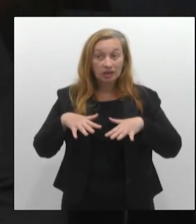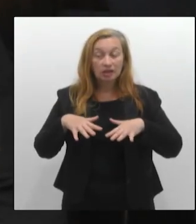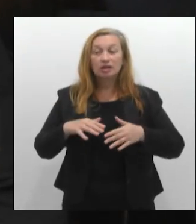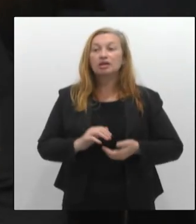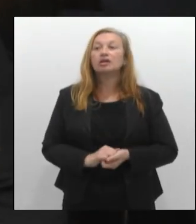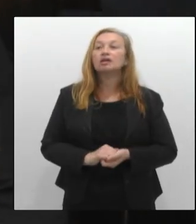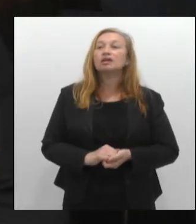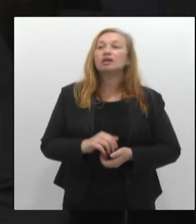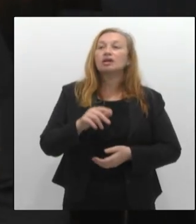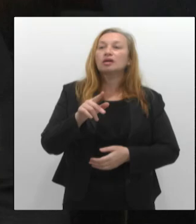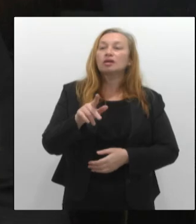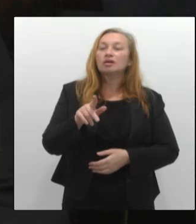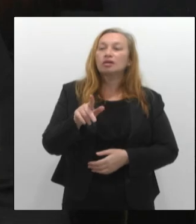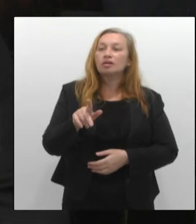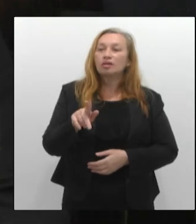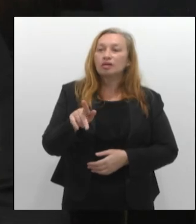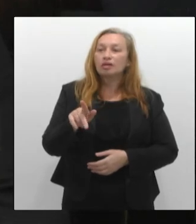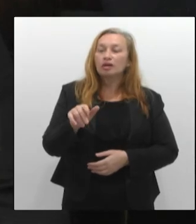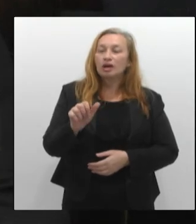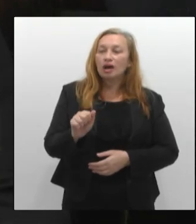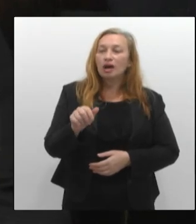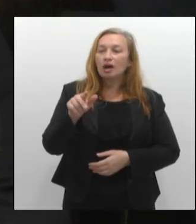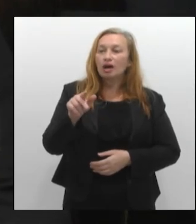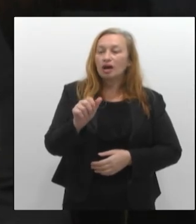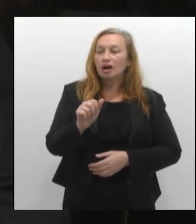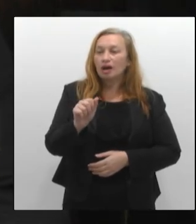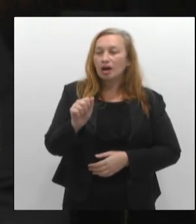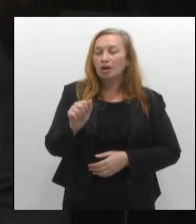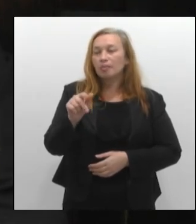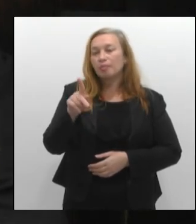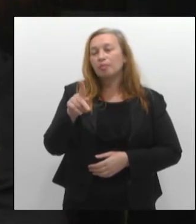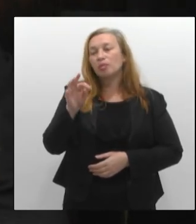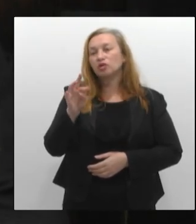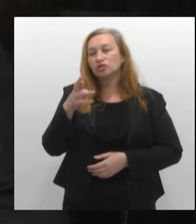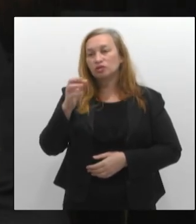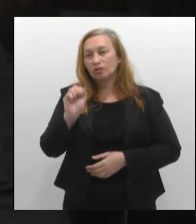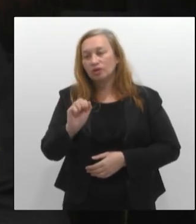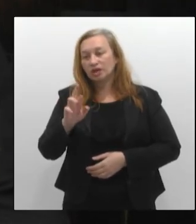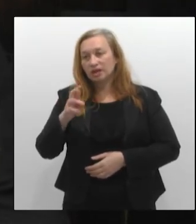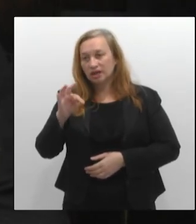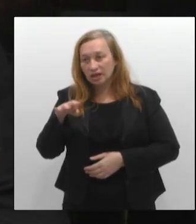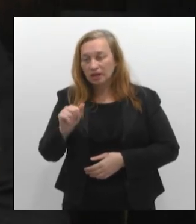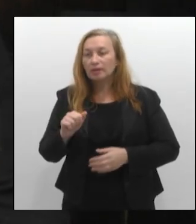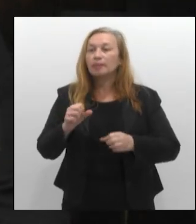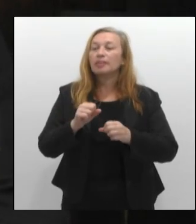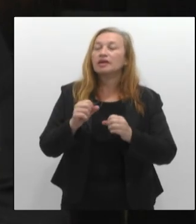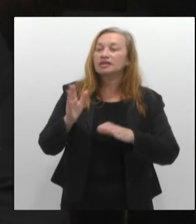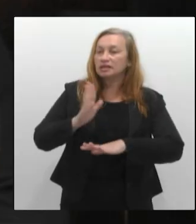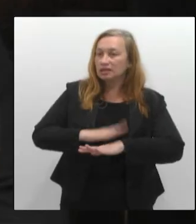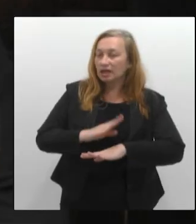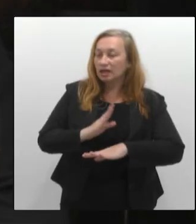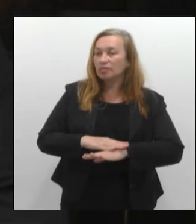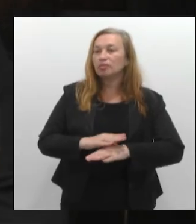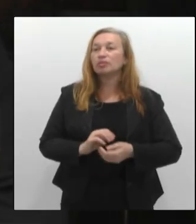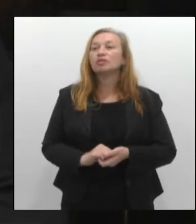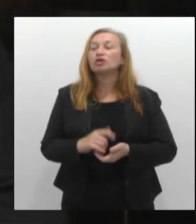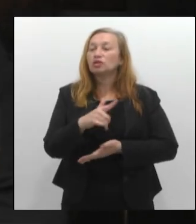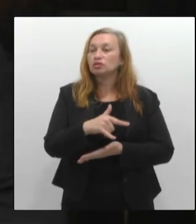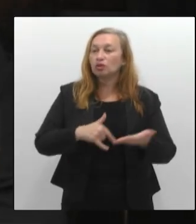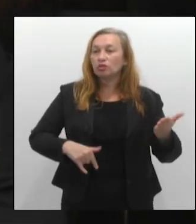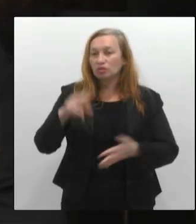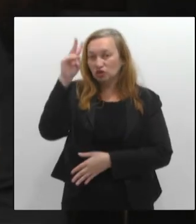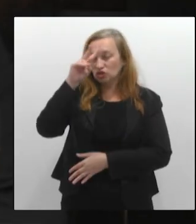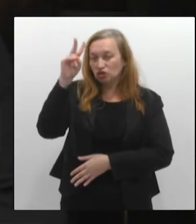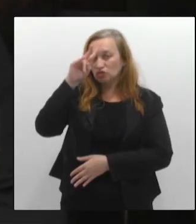Penitenciaria Apostólica para esse tempo. Resgatamos durante esse tempo do quinquênio jubilar também documentos